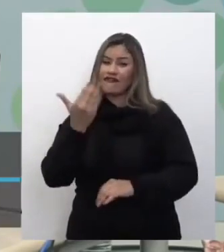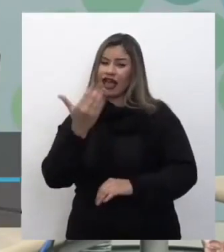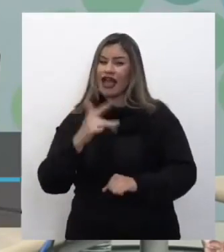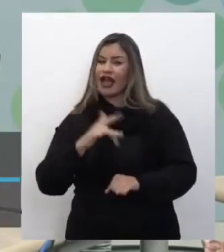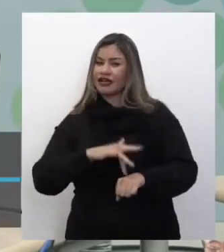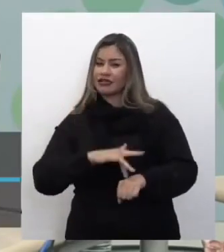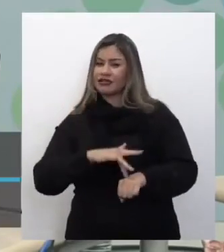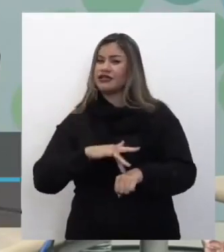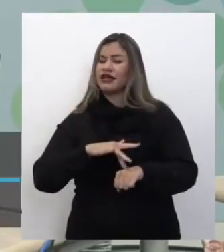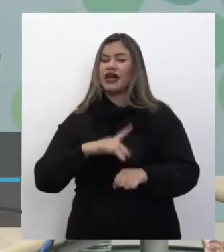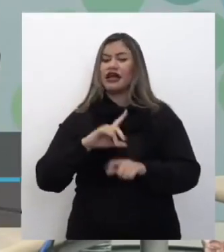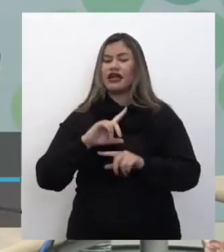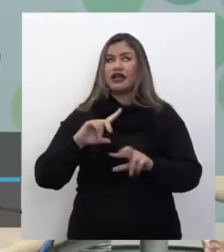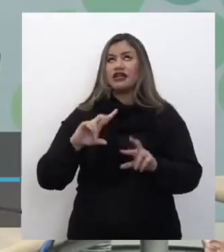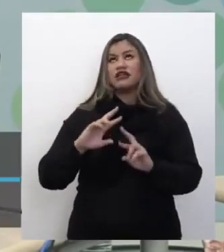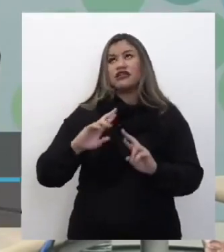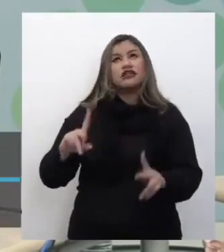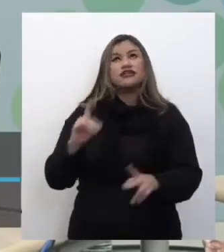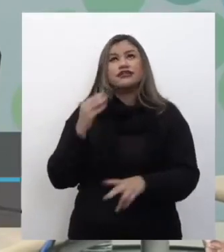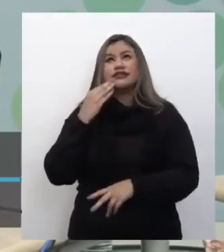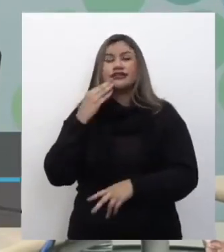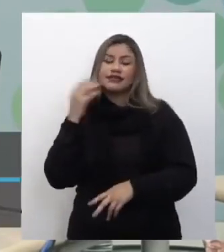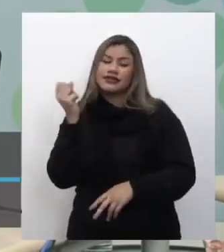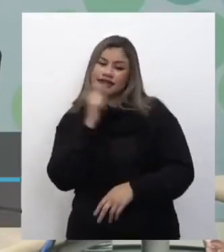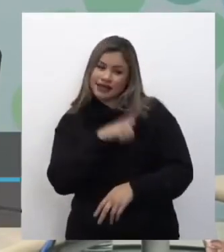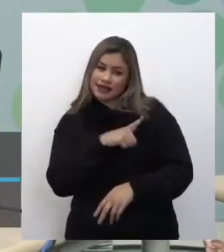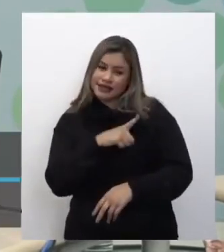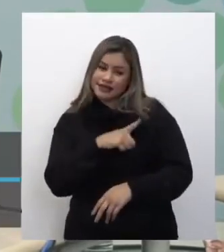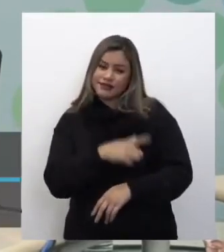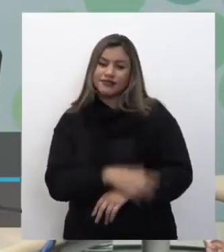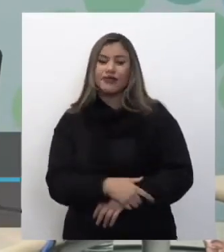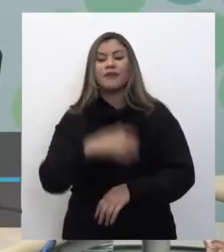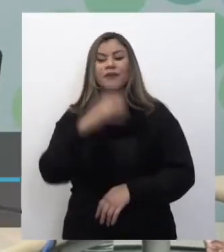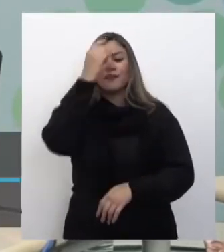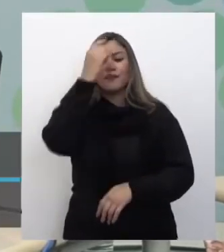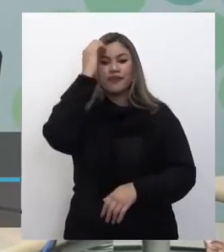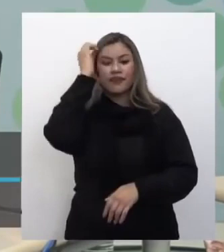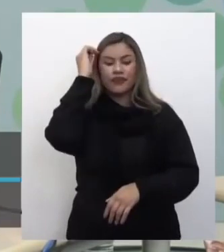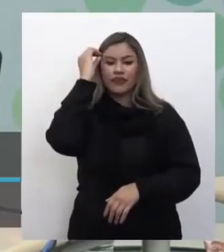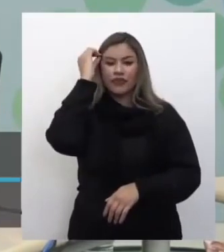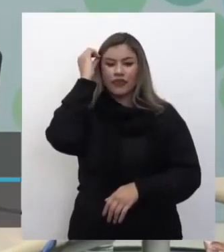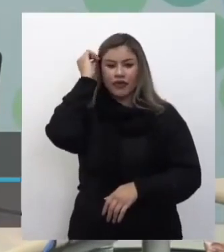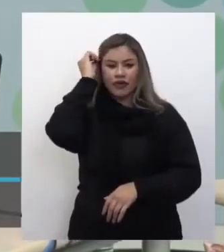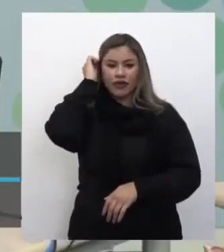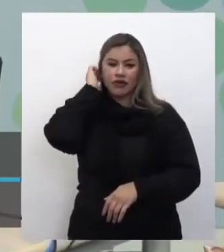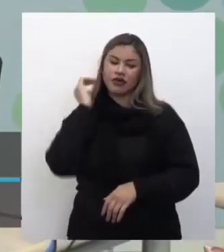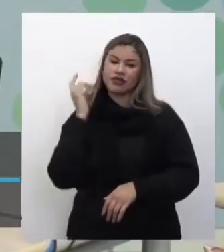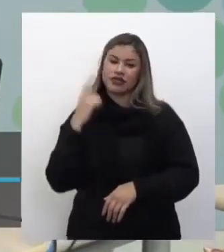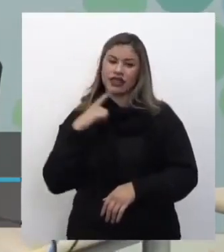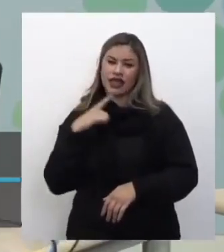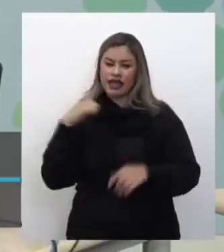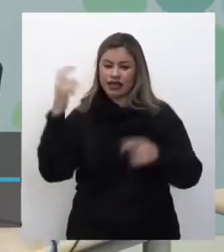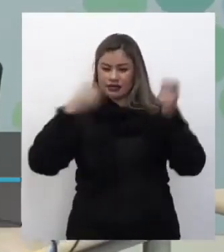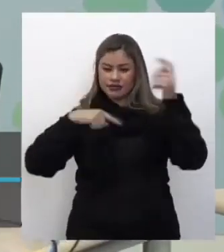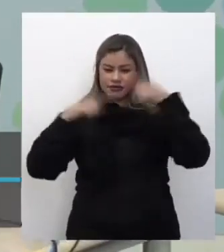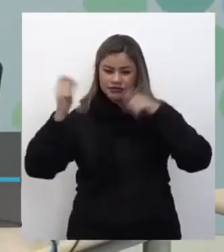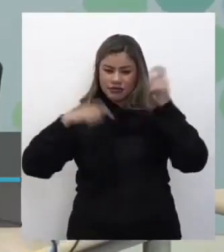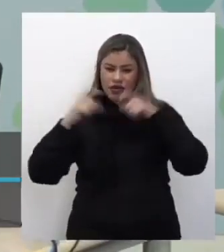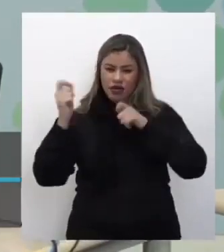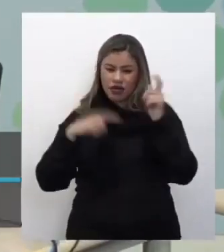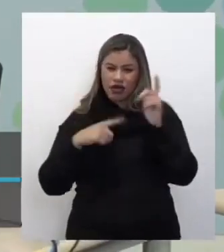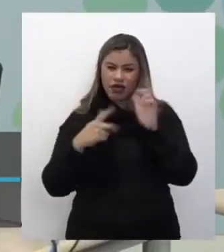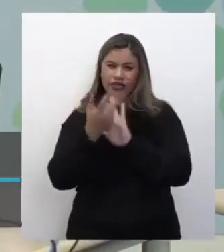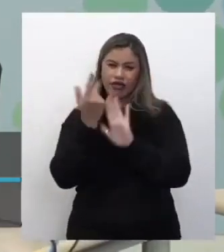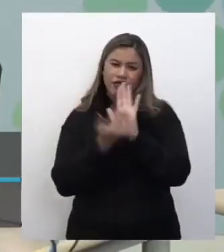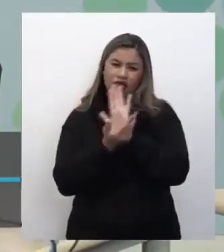maneira cômica, de uma maneira engraçada. Ou seja, né? Nós temos aí aquela coisa da caricatura, tá certo?